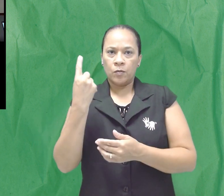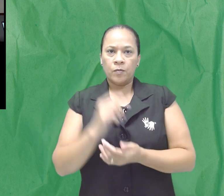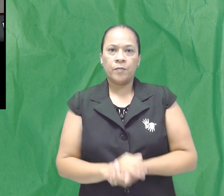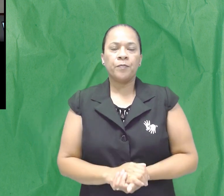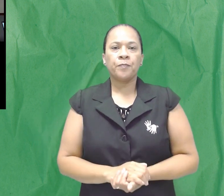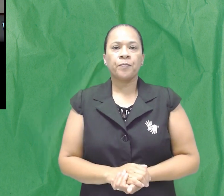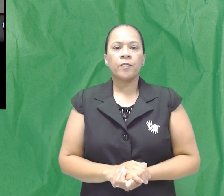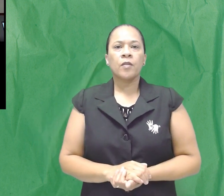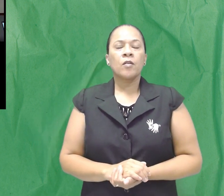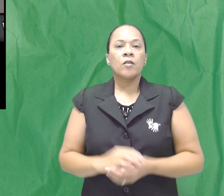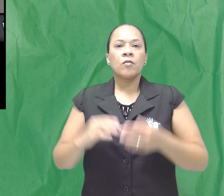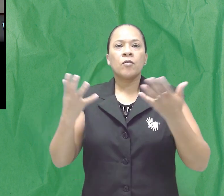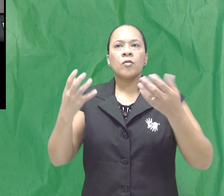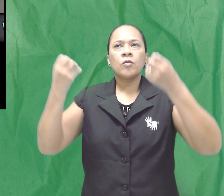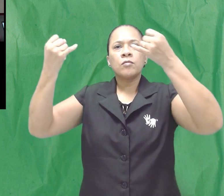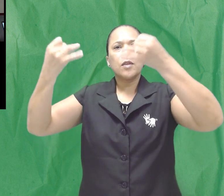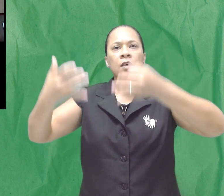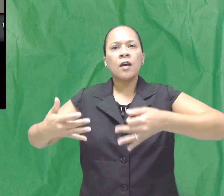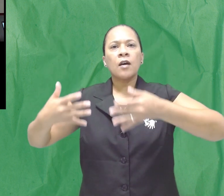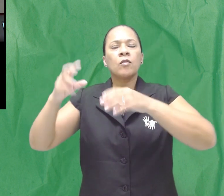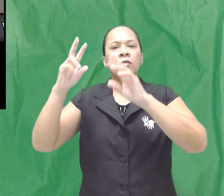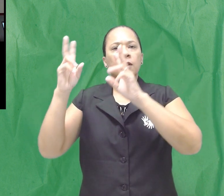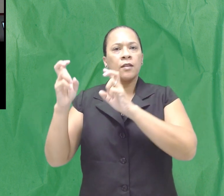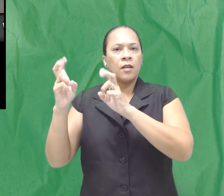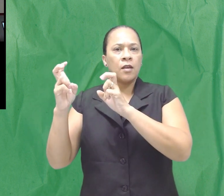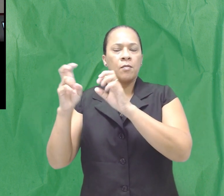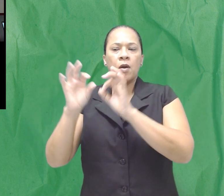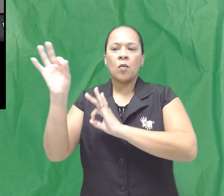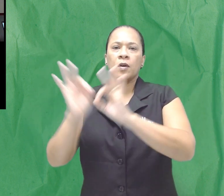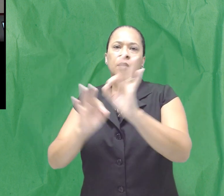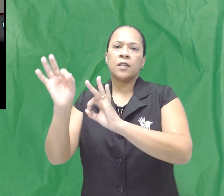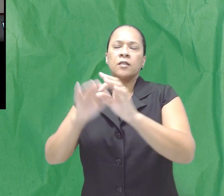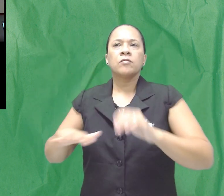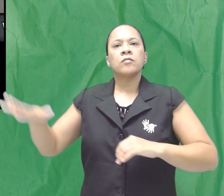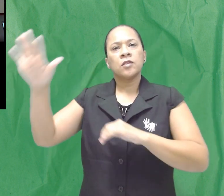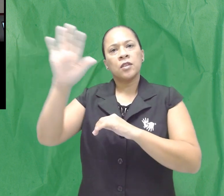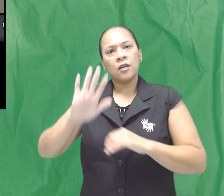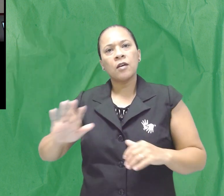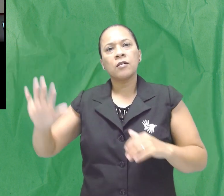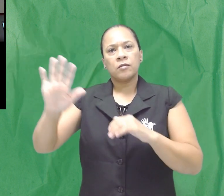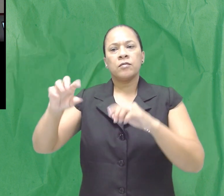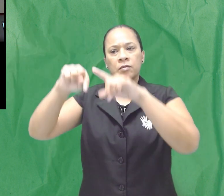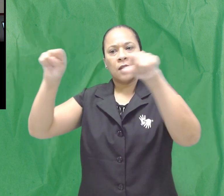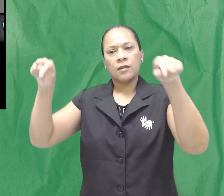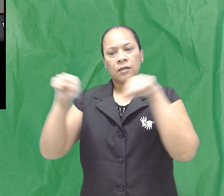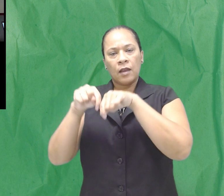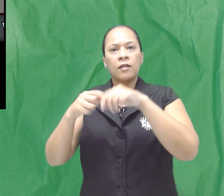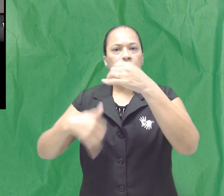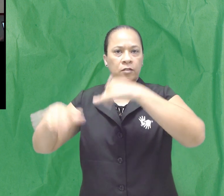nós iremos abordar o tema, né, de organização geral do laboratório, e